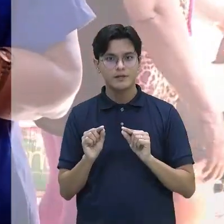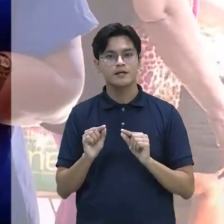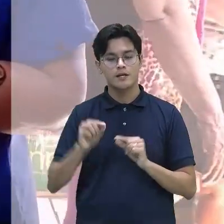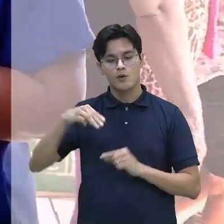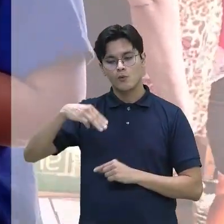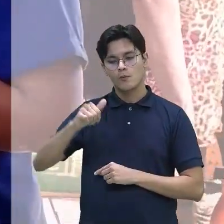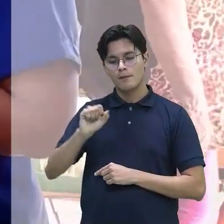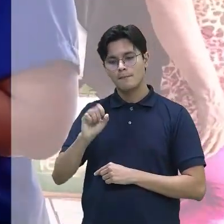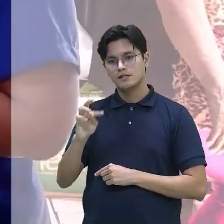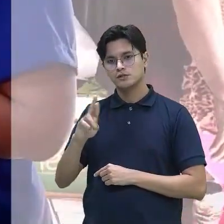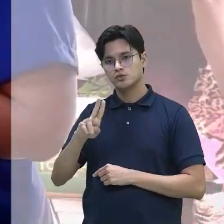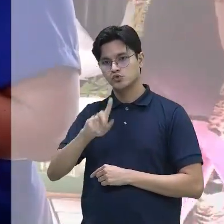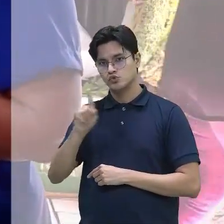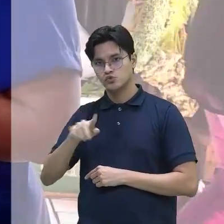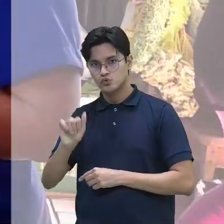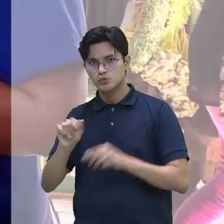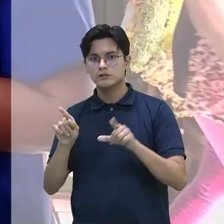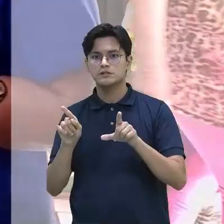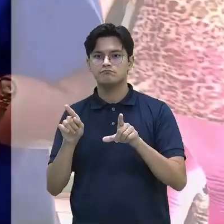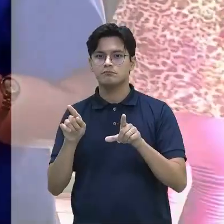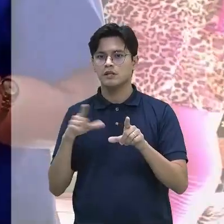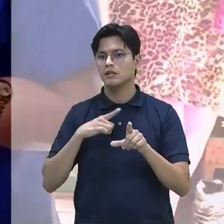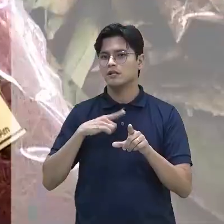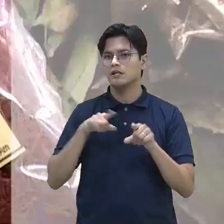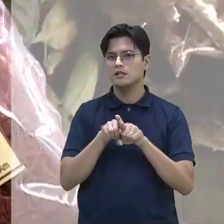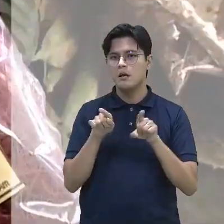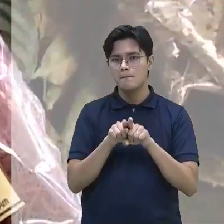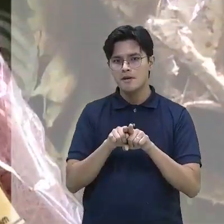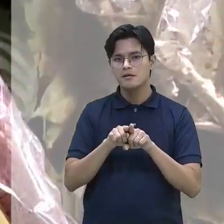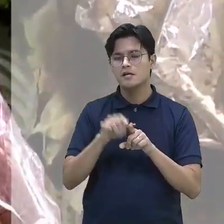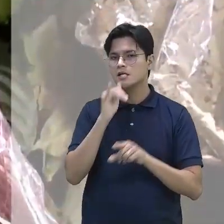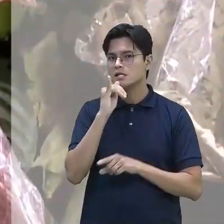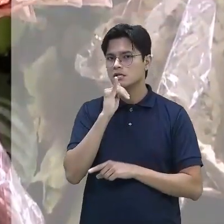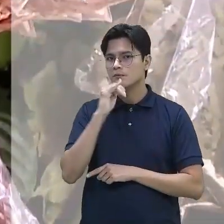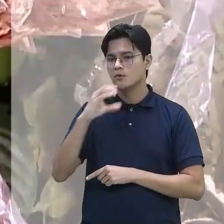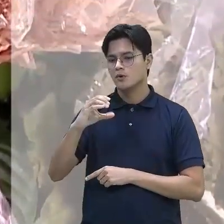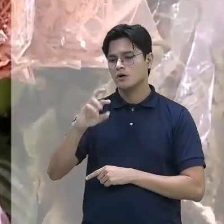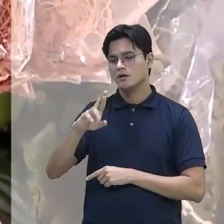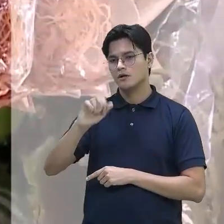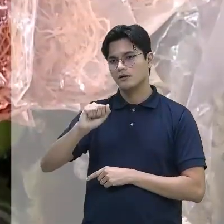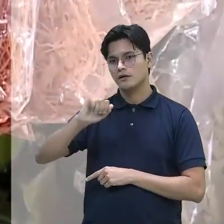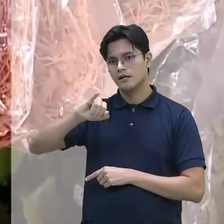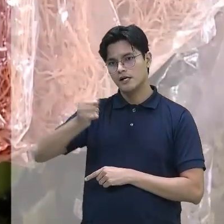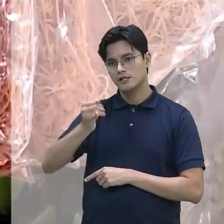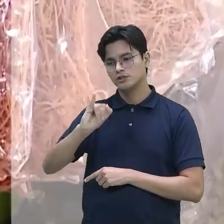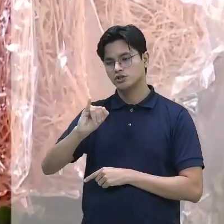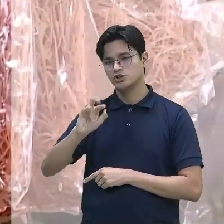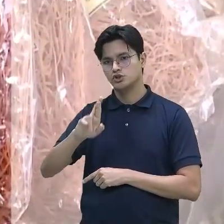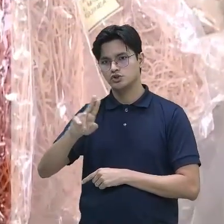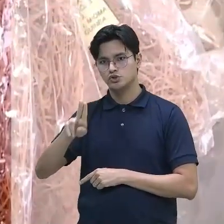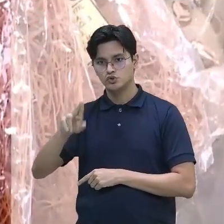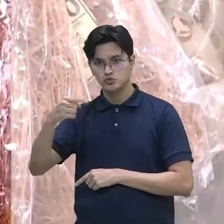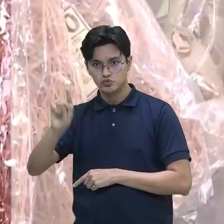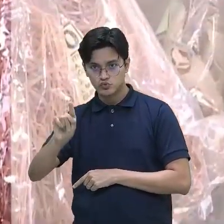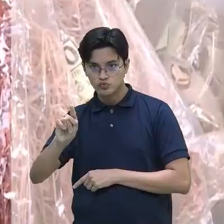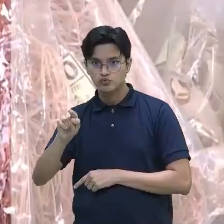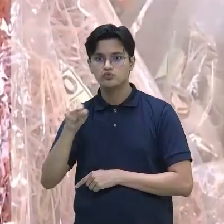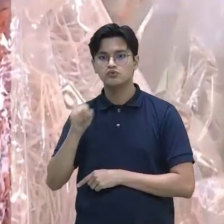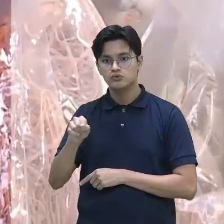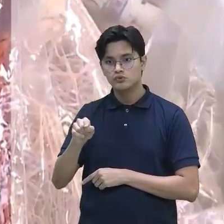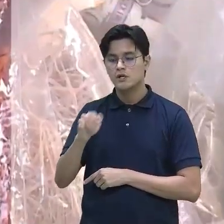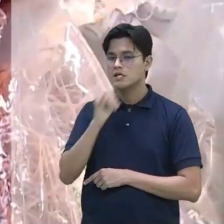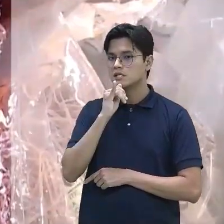jambu, nós temos também aqui o crajiru, muito procurado, que serve para fazer asseio, lavar ferimento,